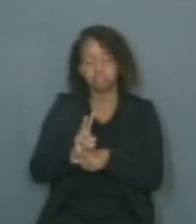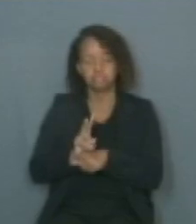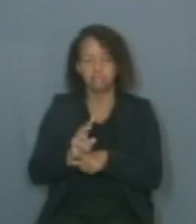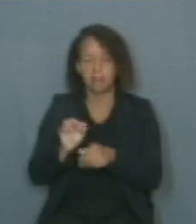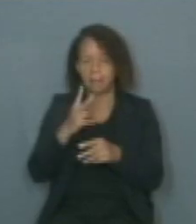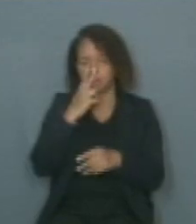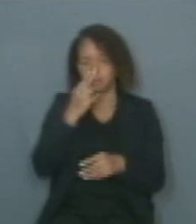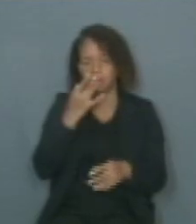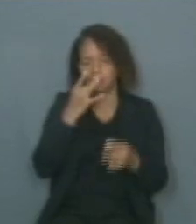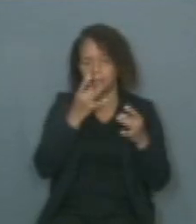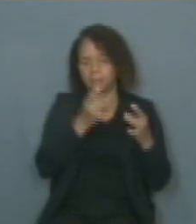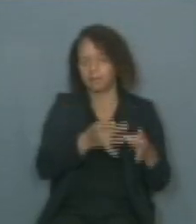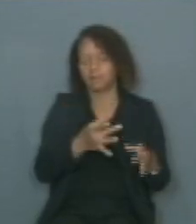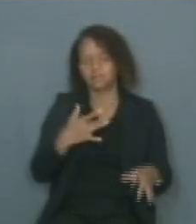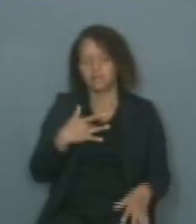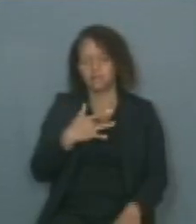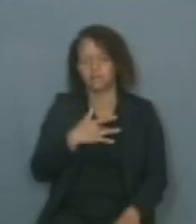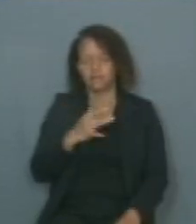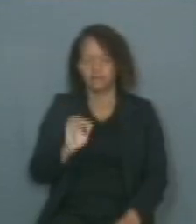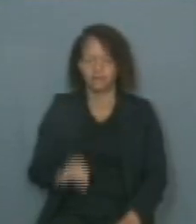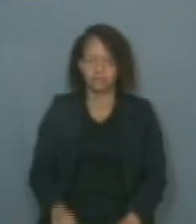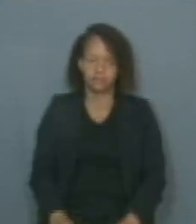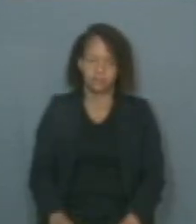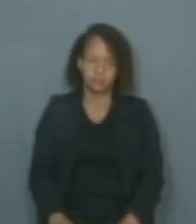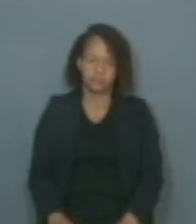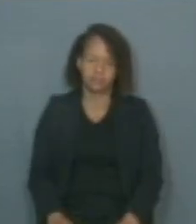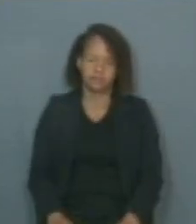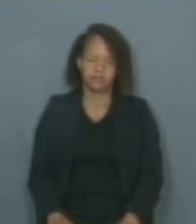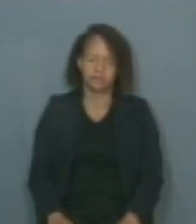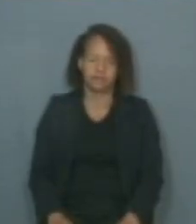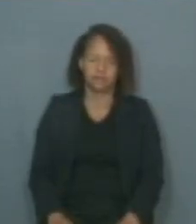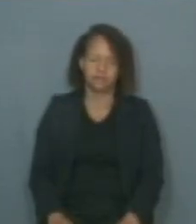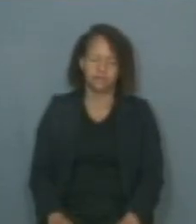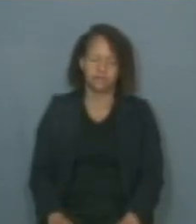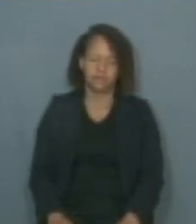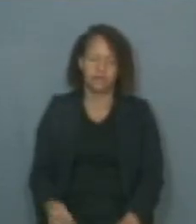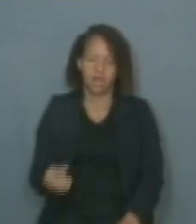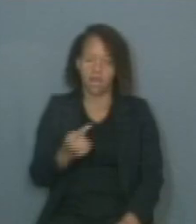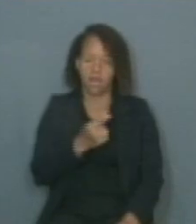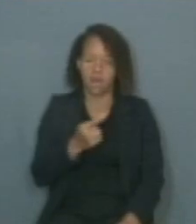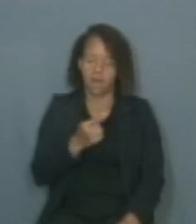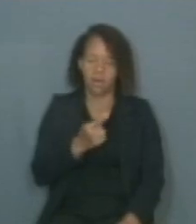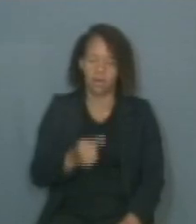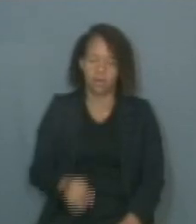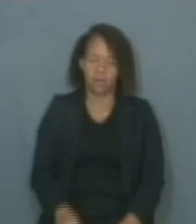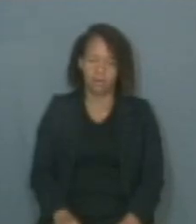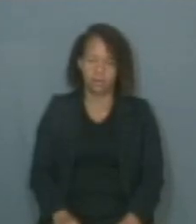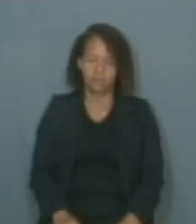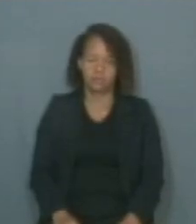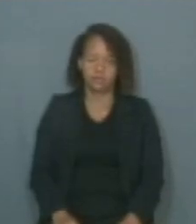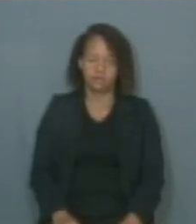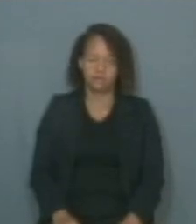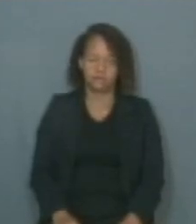como um depósito da saúde. Olhem isso daqui, ó. Sabe o que são isso daqui, vereadores?